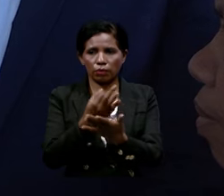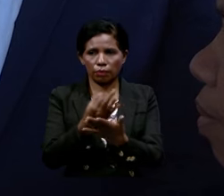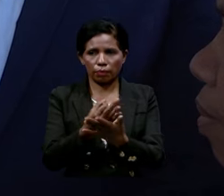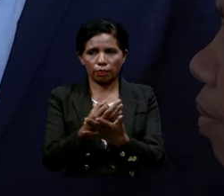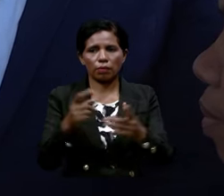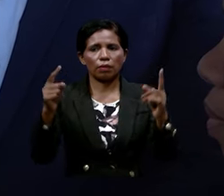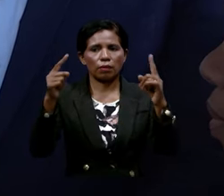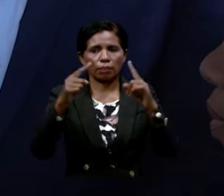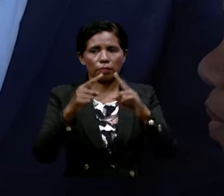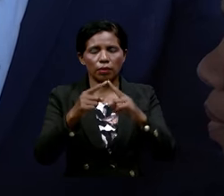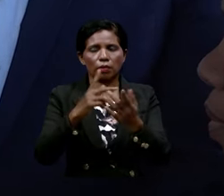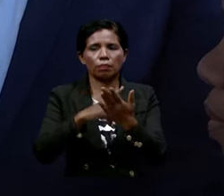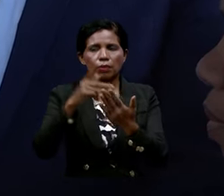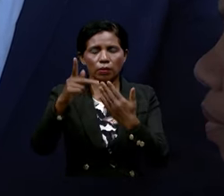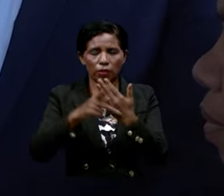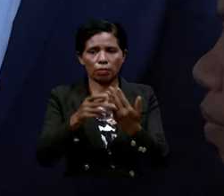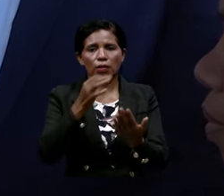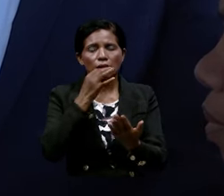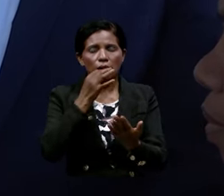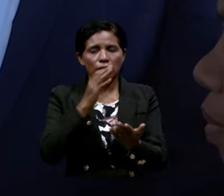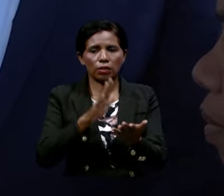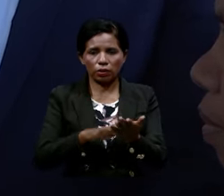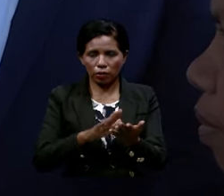ba programa merenda escolar, né? Hoje